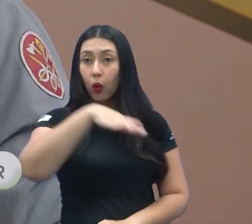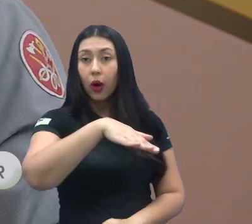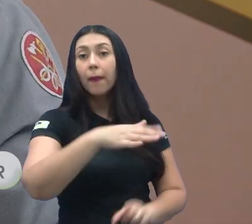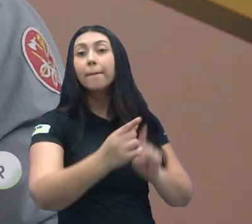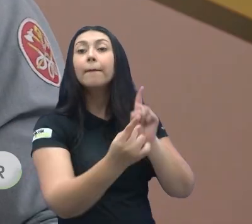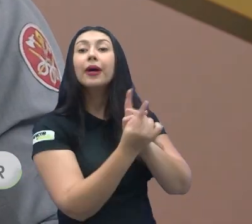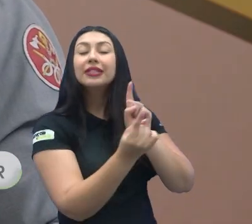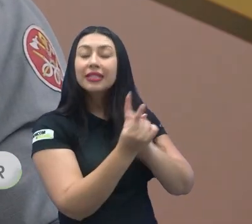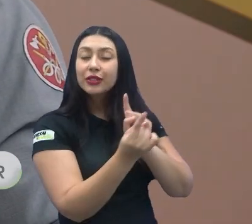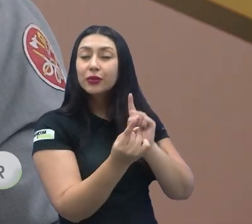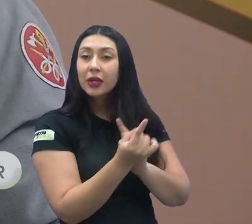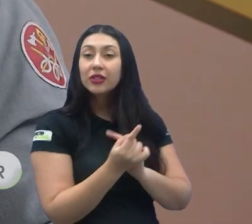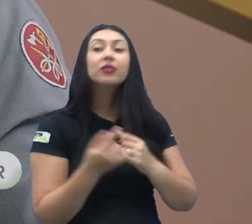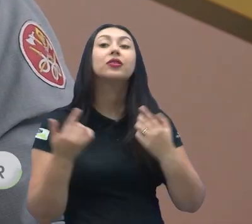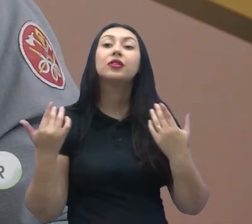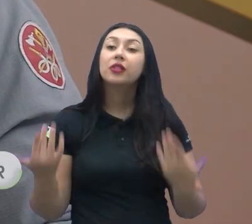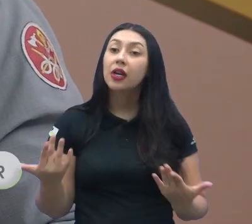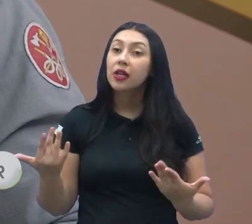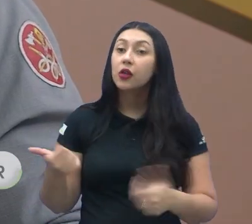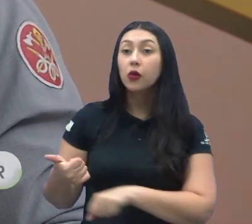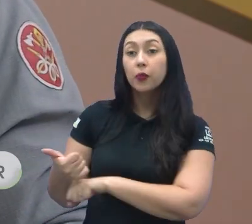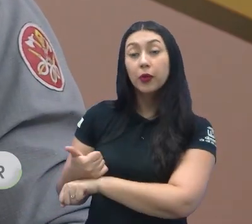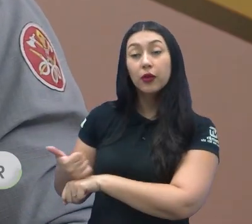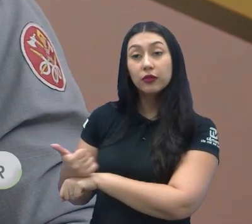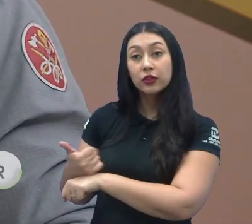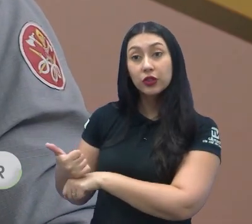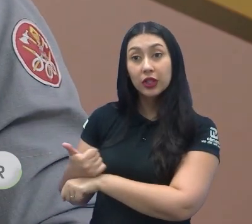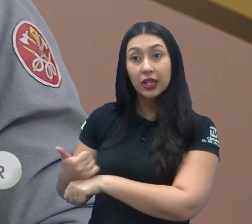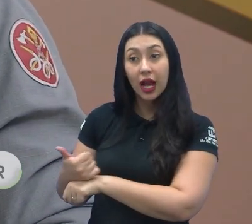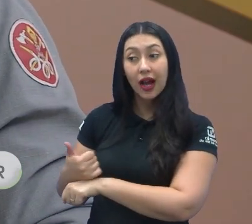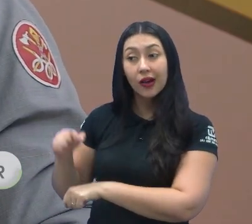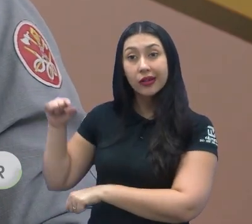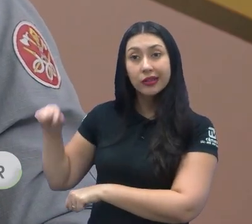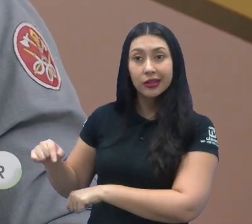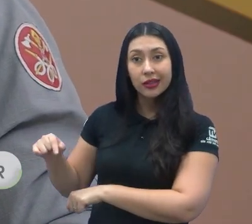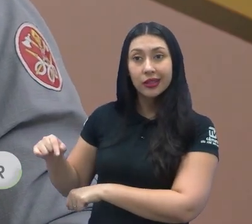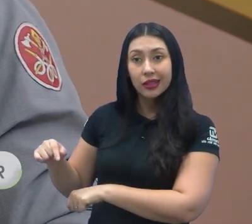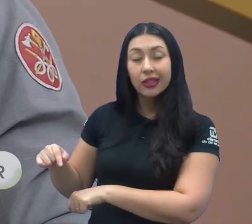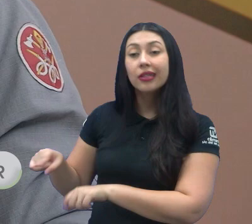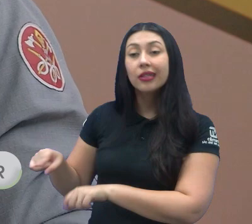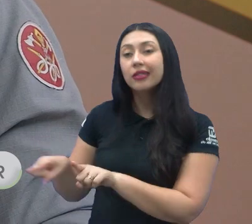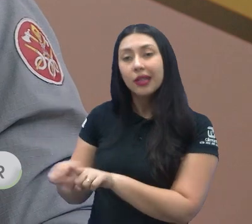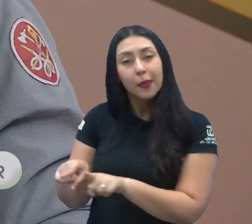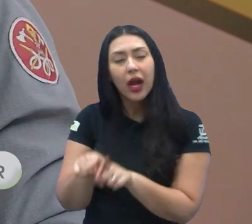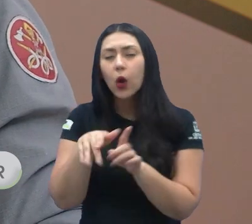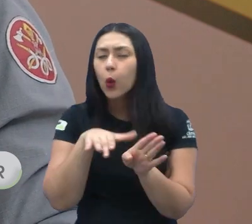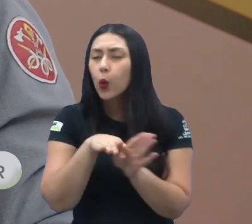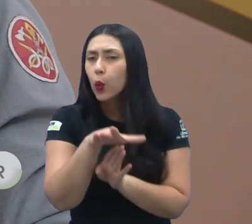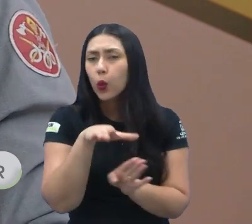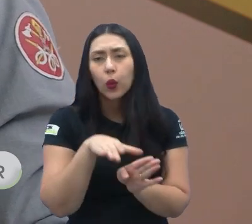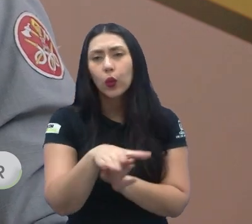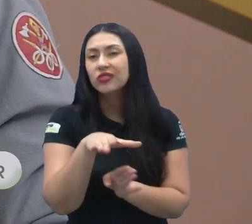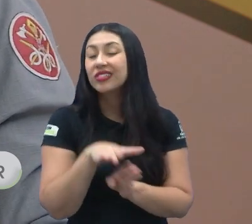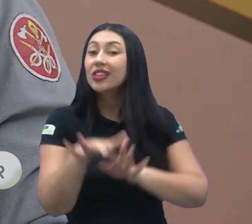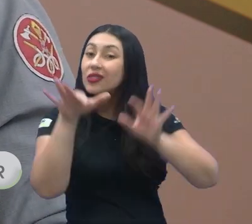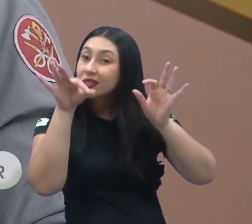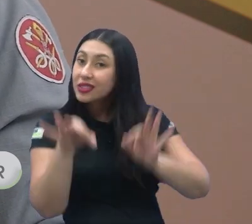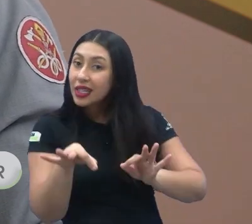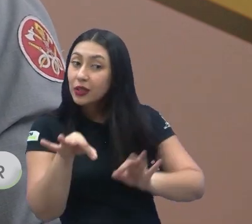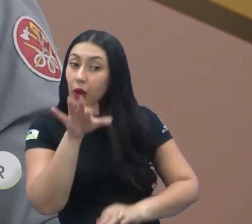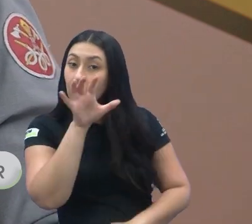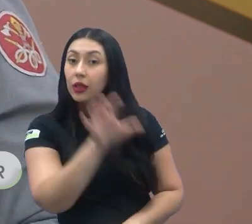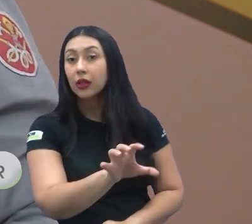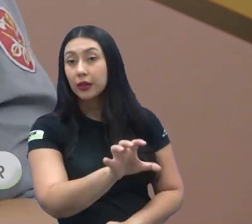a pessoa, o bombeiro que está do outro lado da linha na nossa central de operações, ele vai dar todas as orientações necessárias para o caso específico em